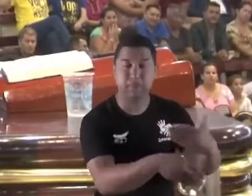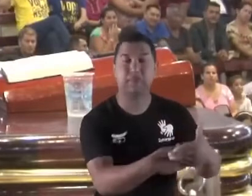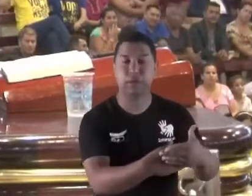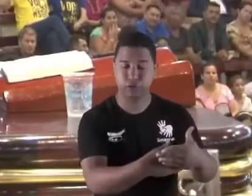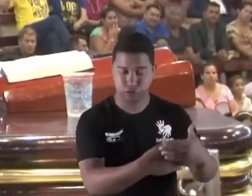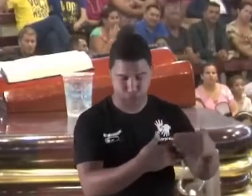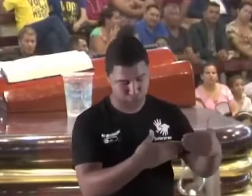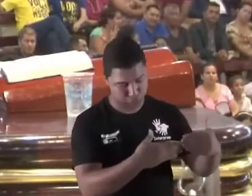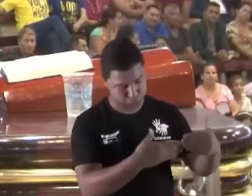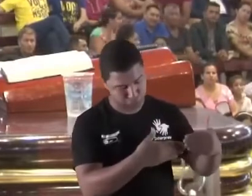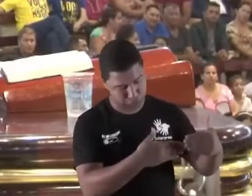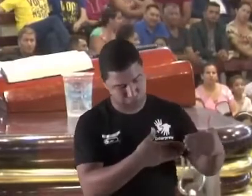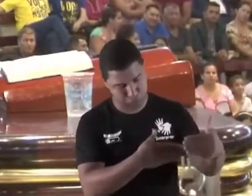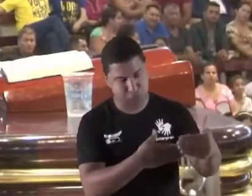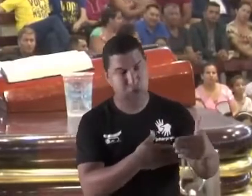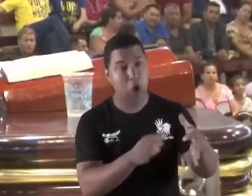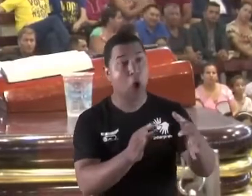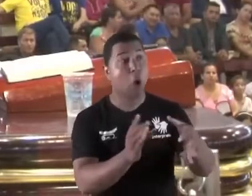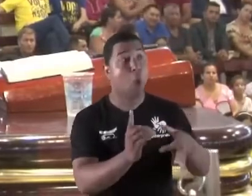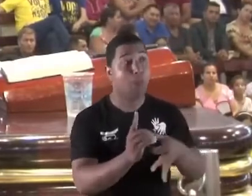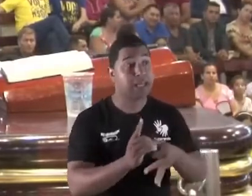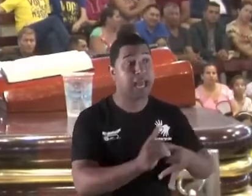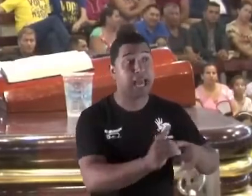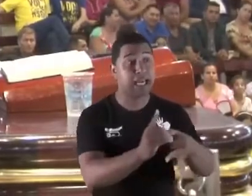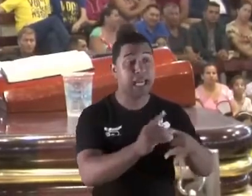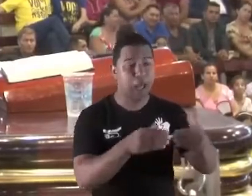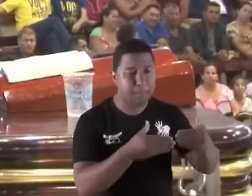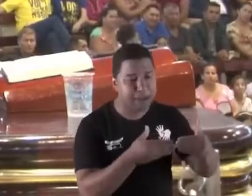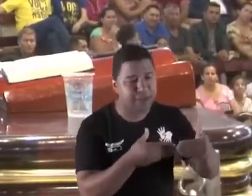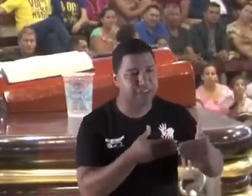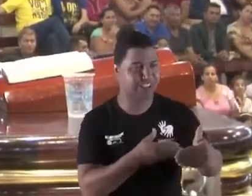Há uma decre, vai para frente.